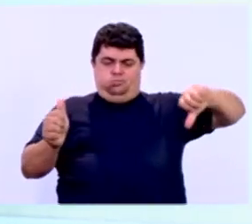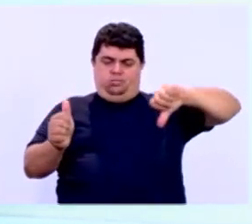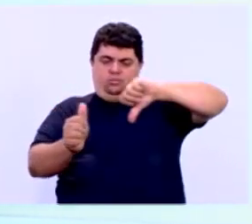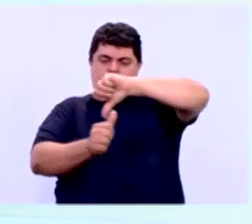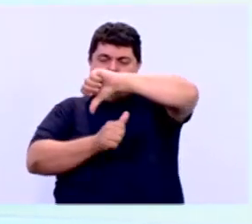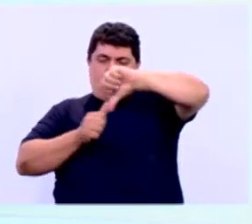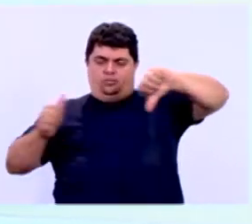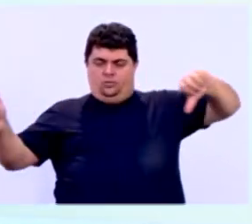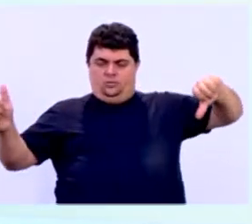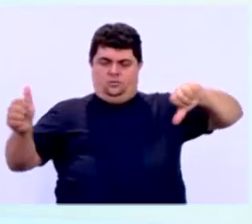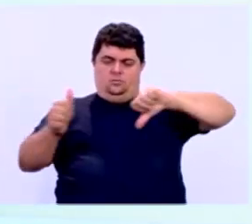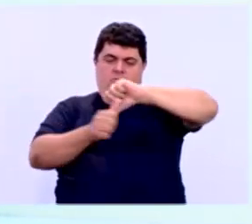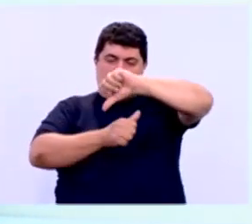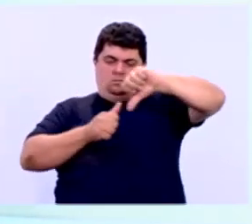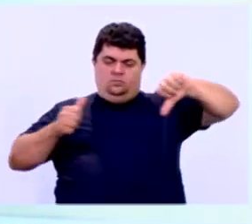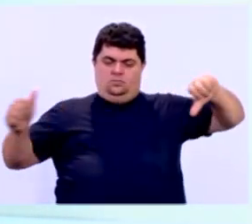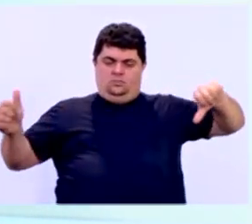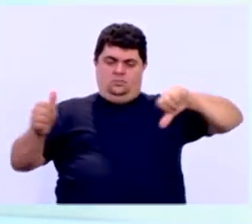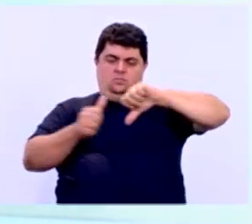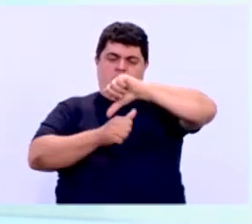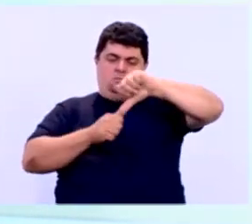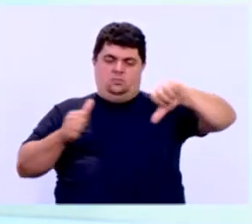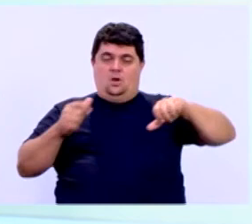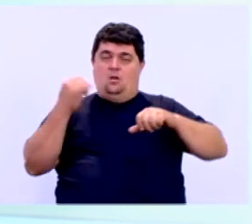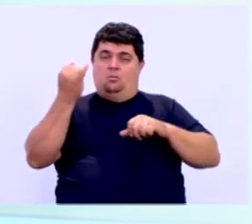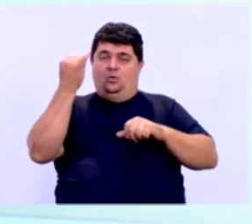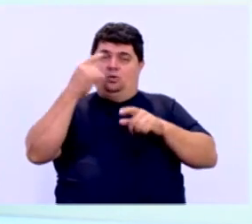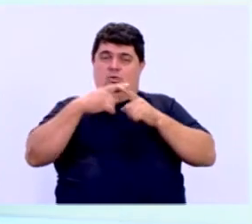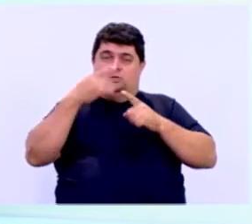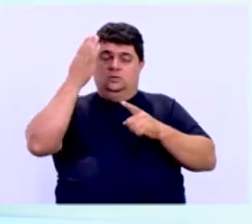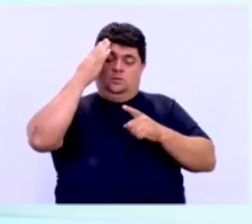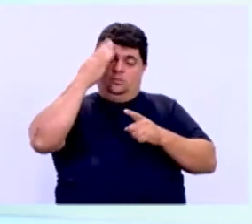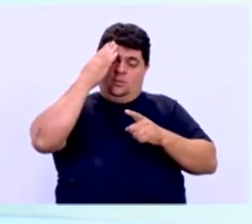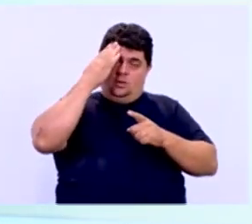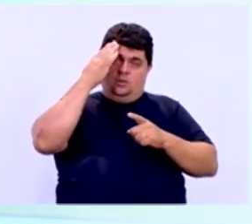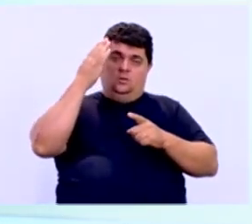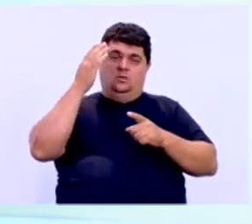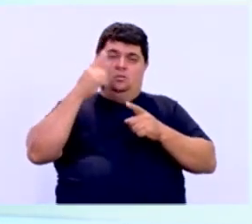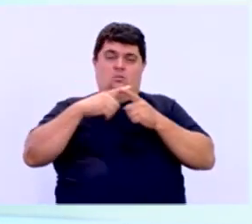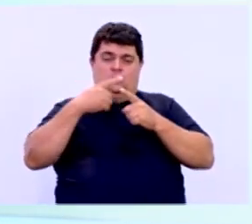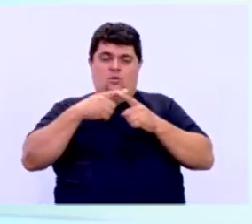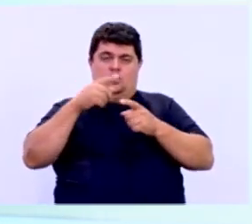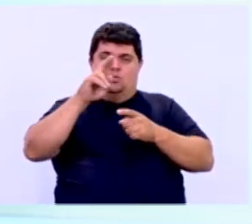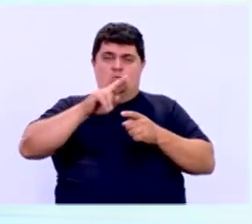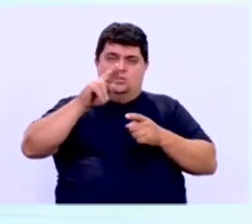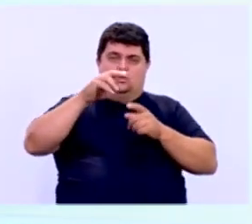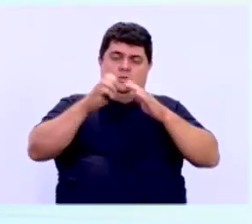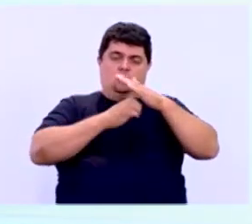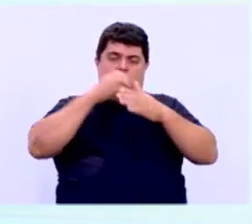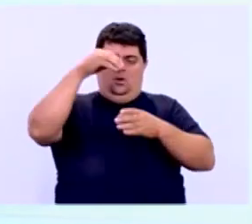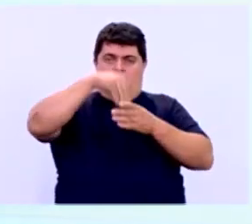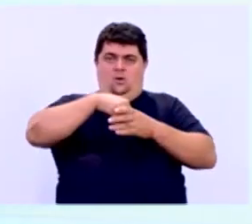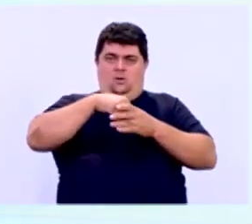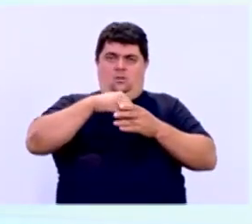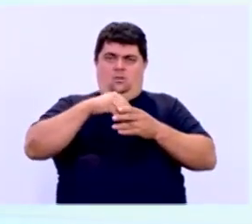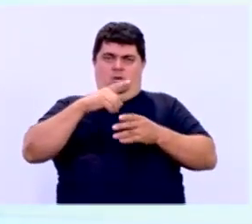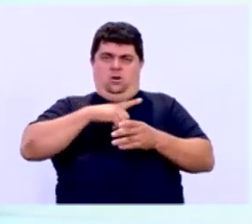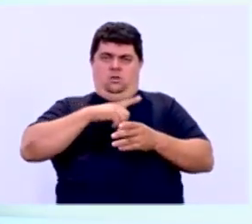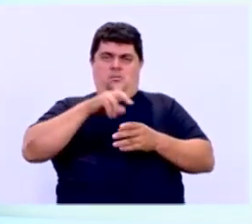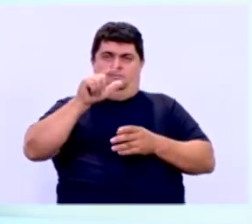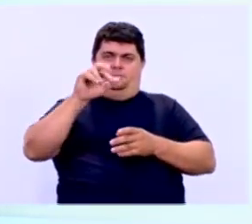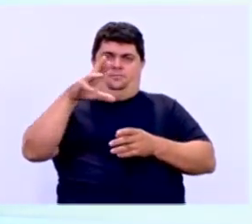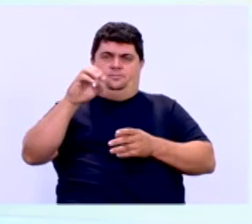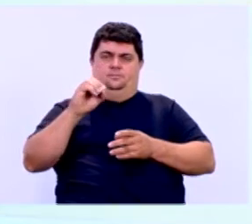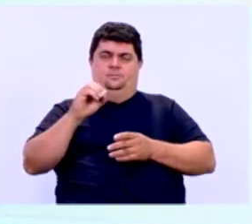poder entender isso para você aplicar dentro da sua organização, tá? Desse lucro que nós estávamos